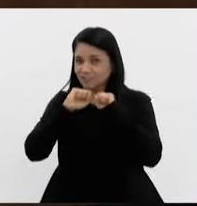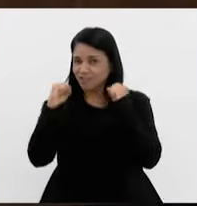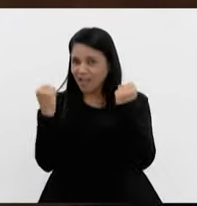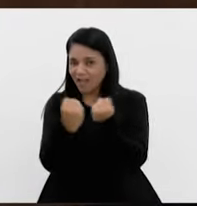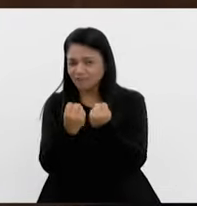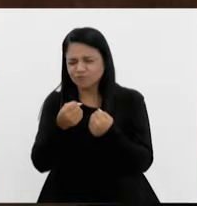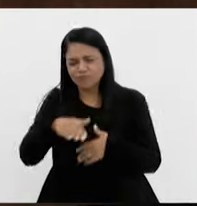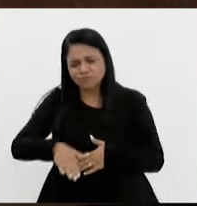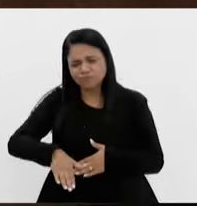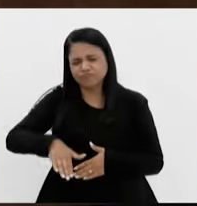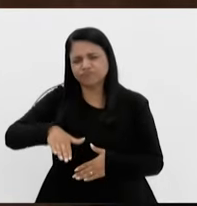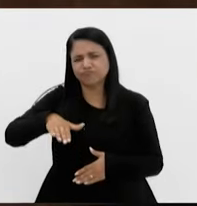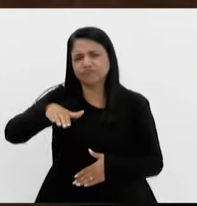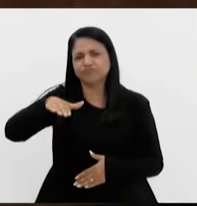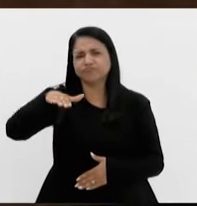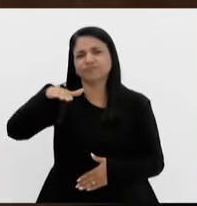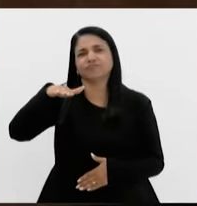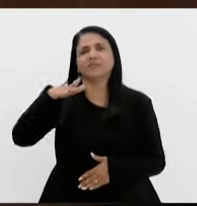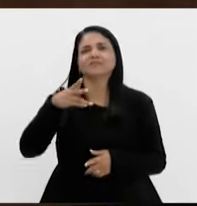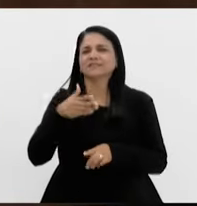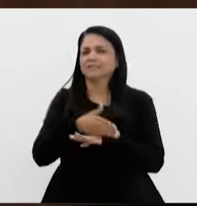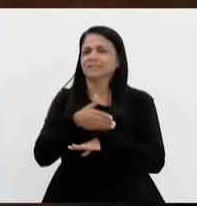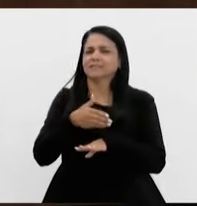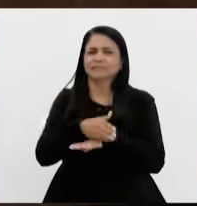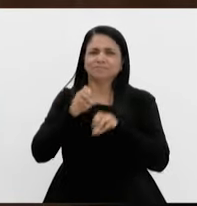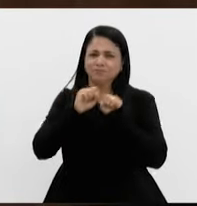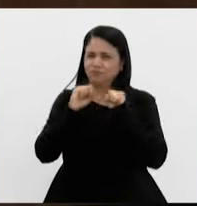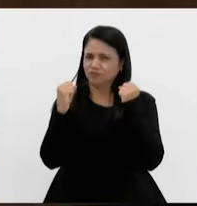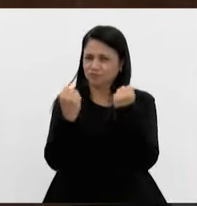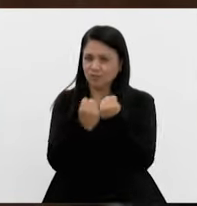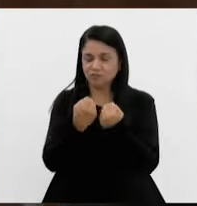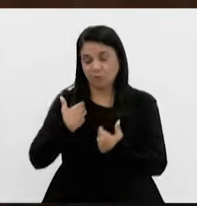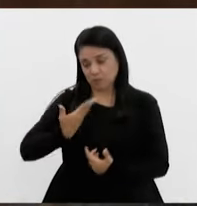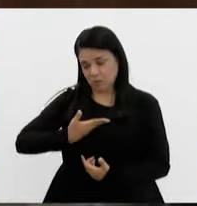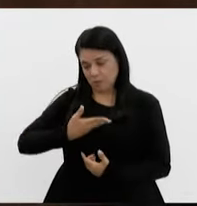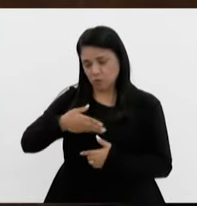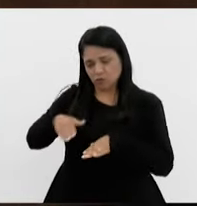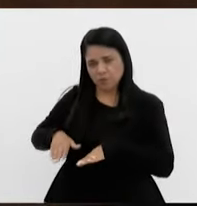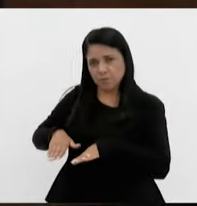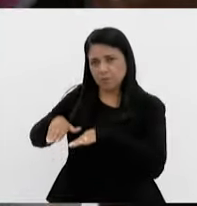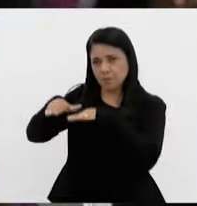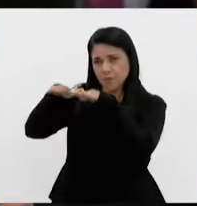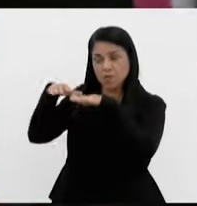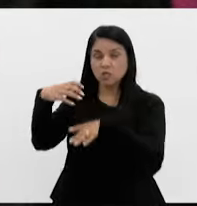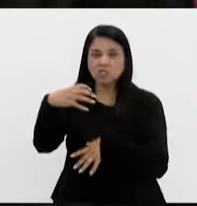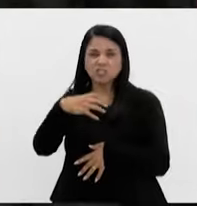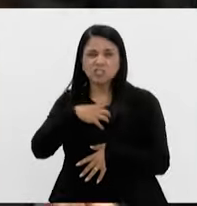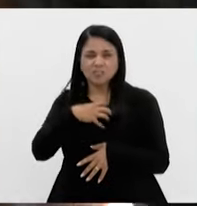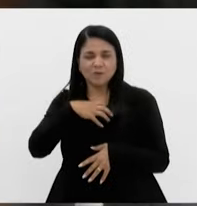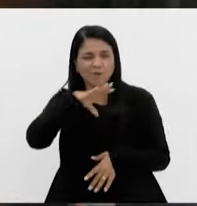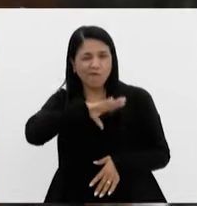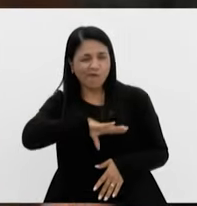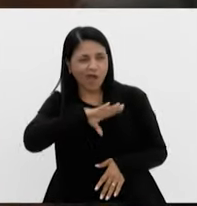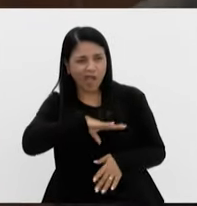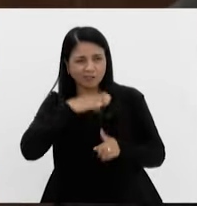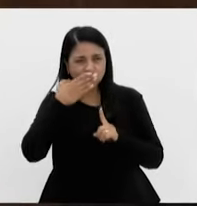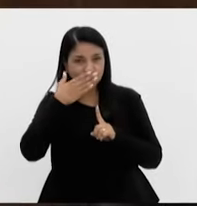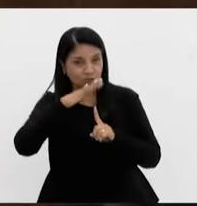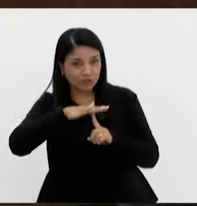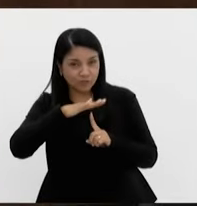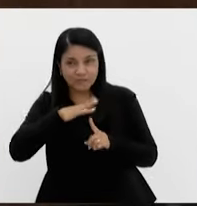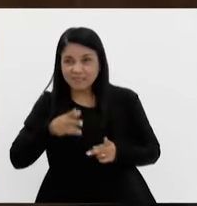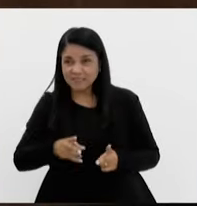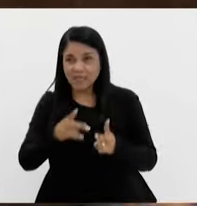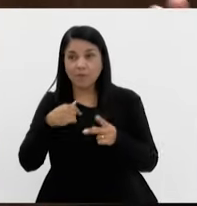né desde criança desde criança nós somos amigos de infância e o sentimento do Vas tá aqui Presidente ó O Vasco está